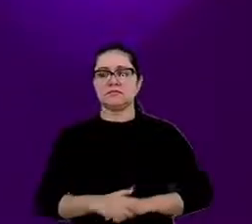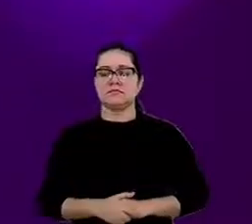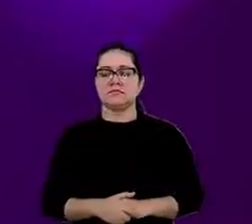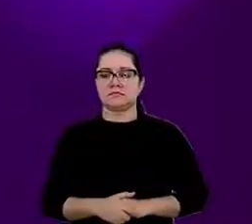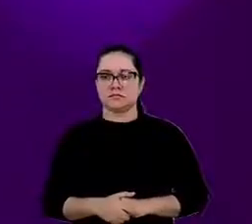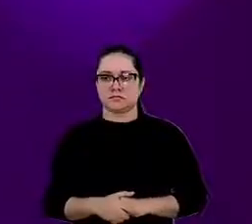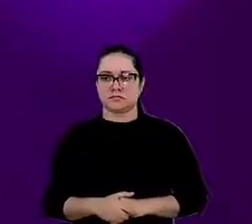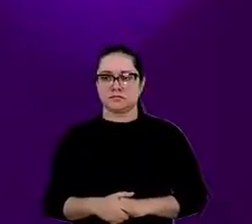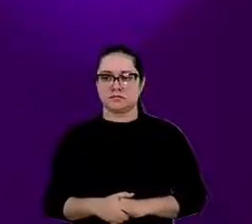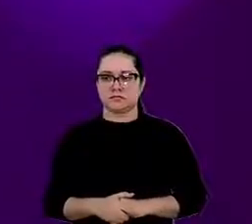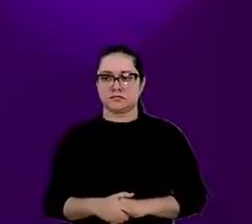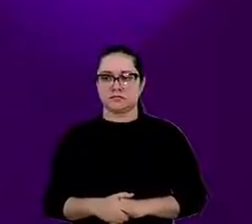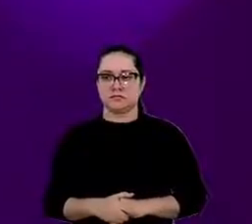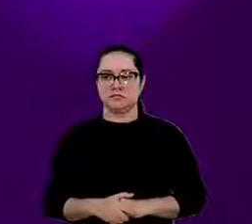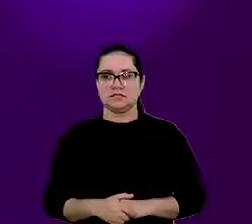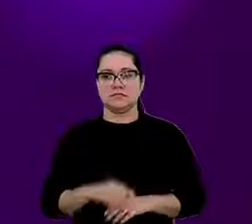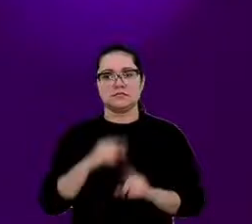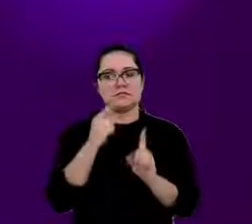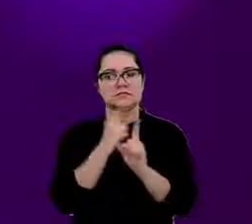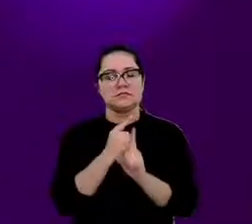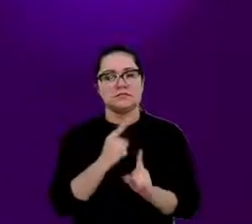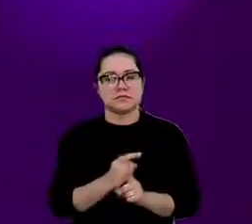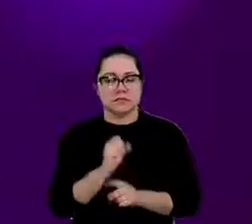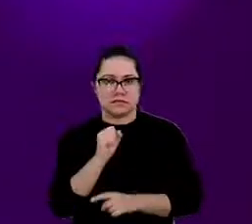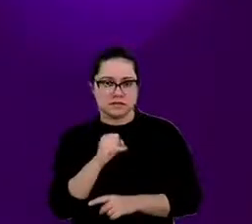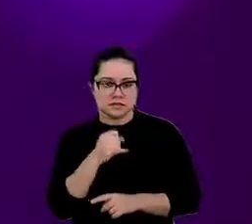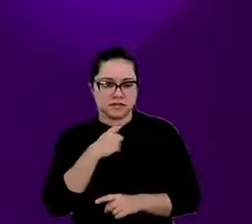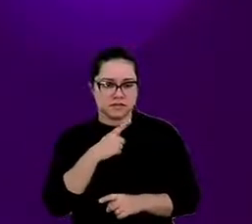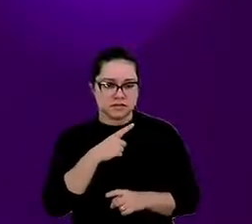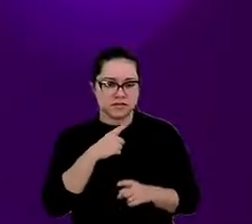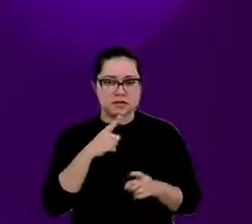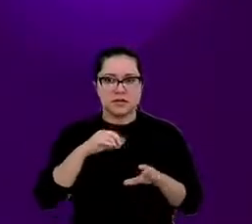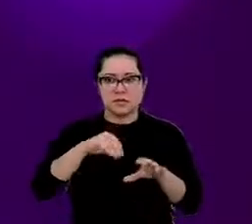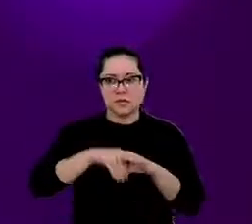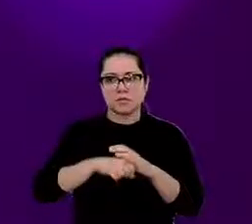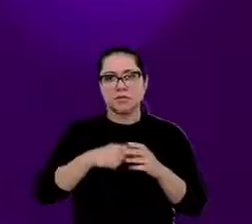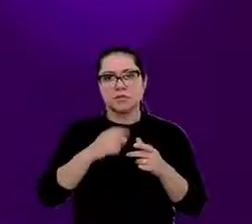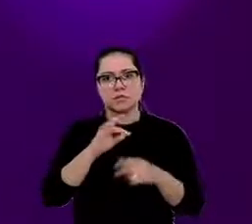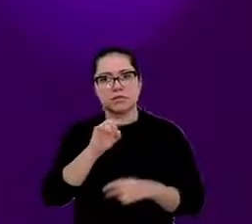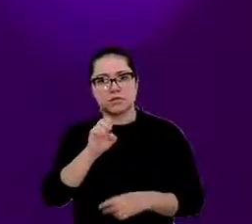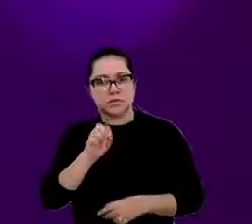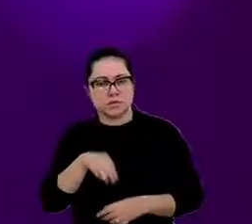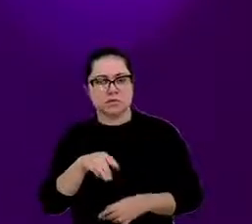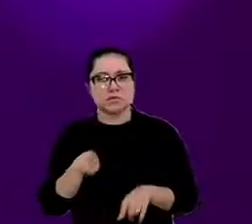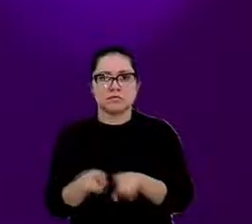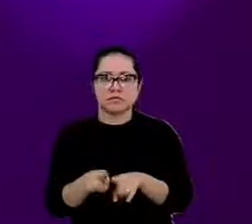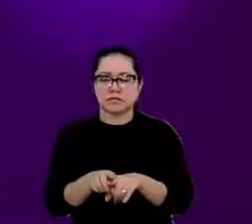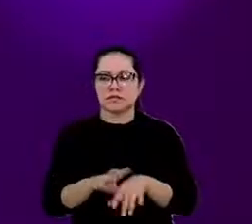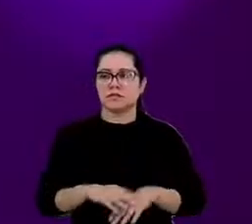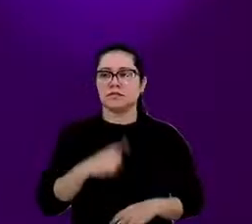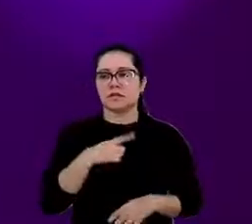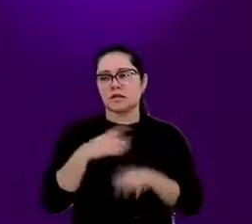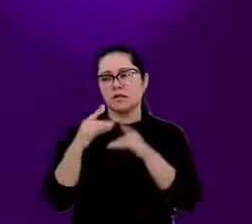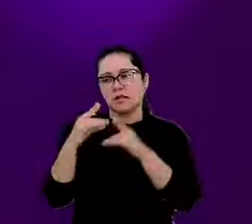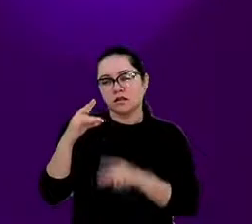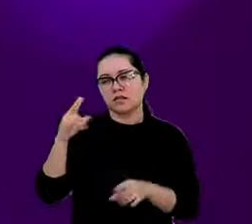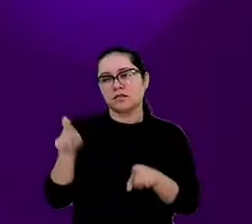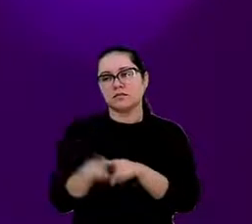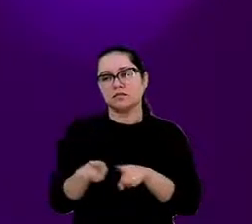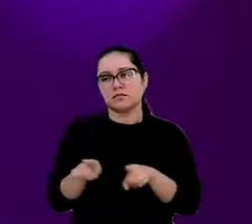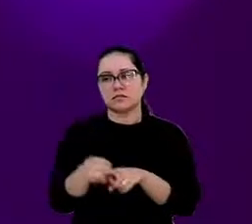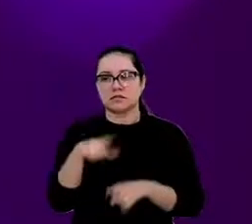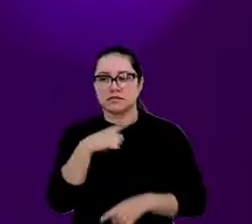agudas, detectar conteúdos intraluminais tipo de trombo. Também nós conseguimos ver de forma muito detalhada hastes de